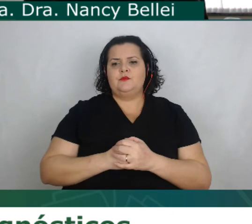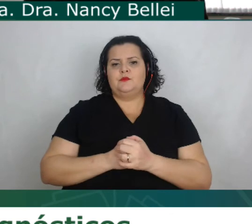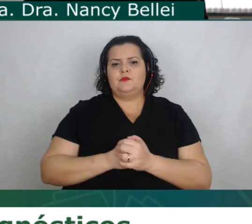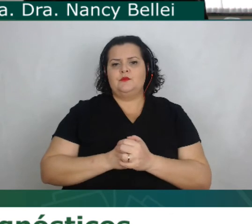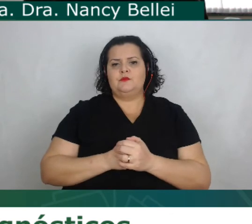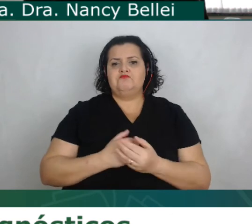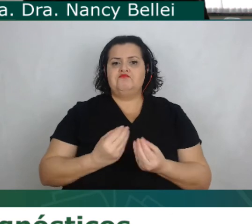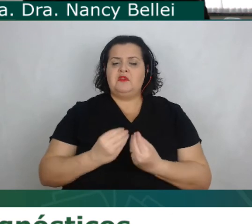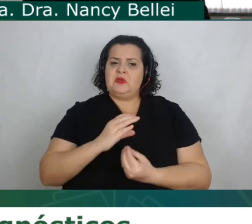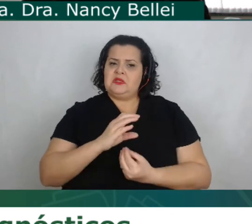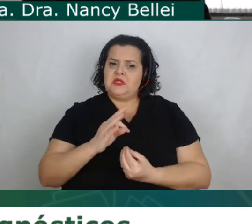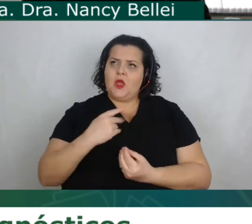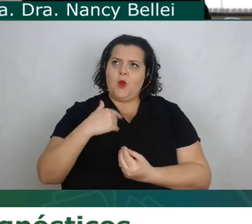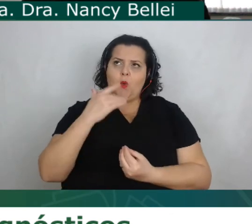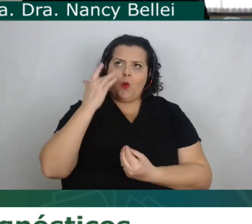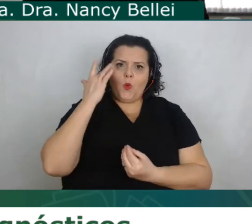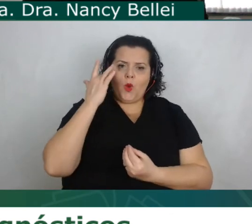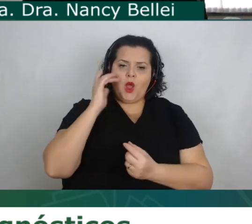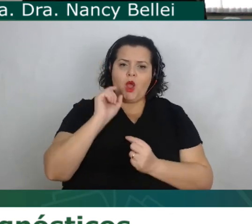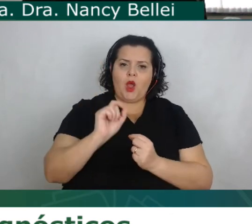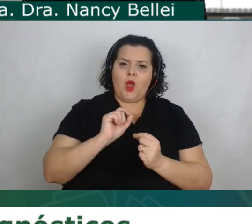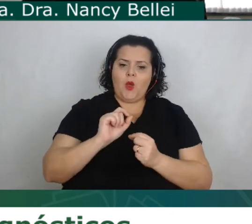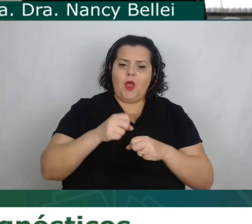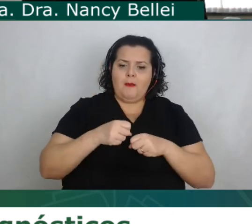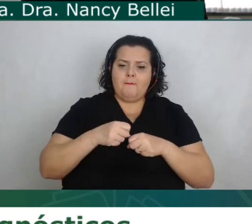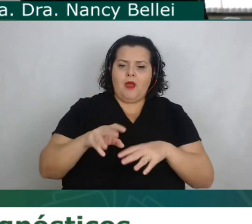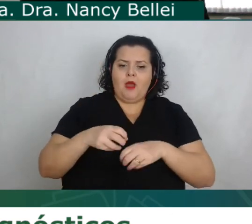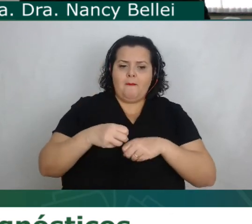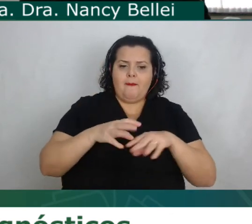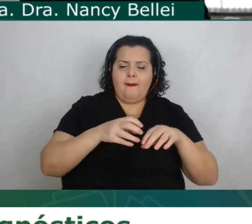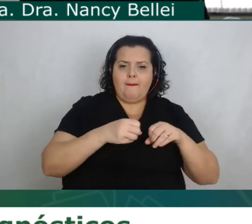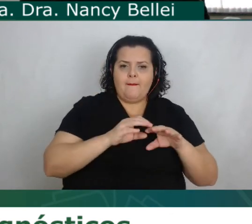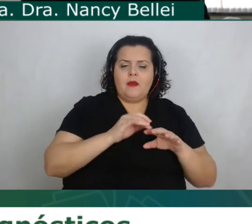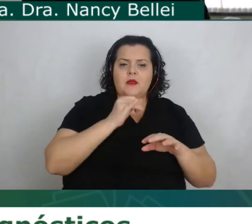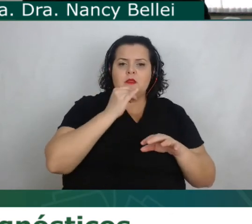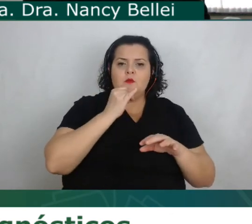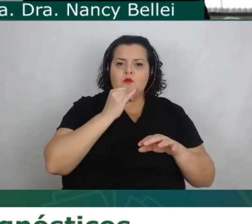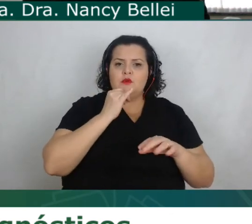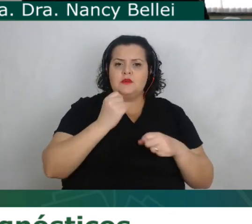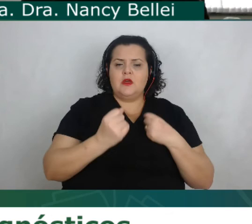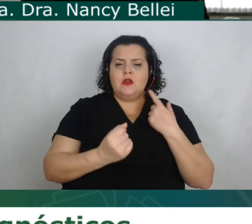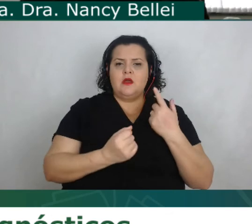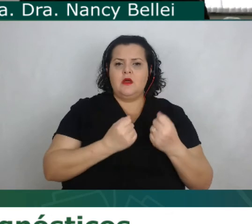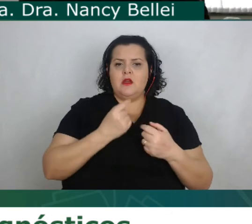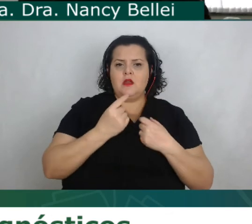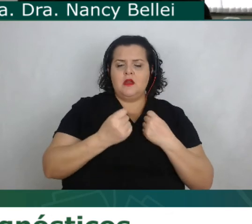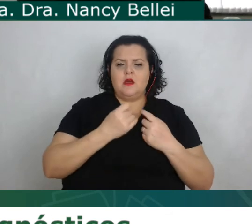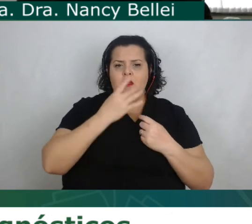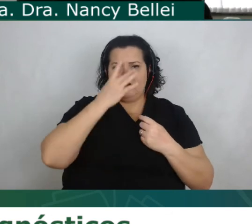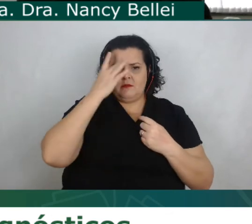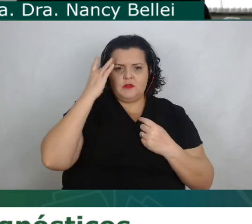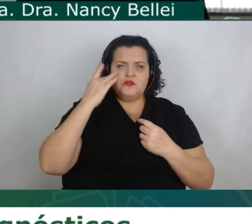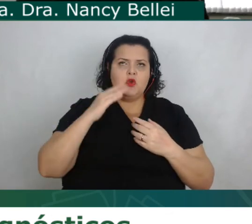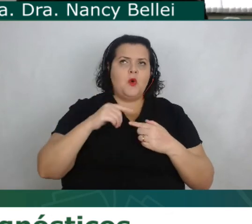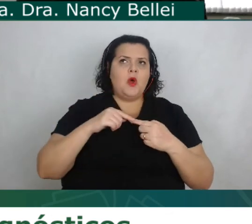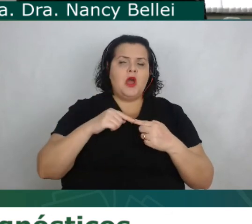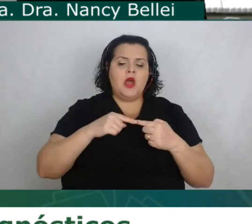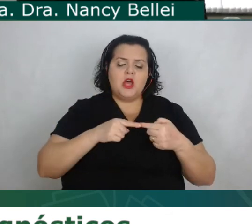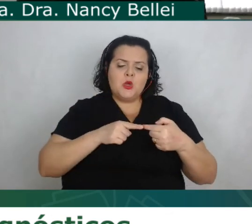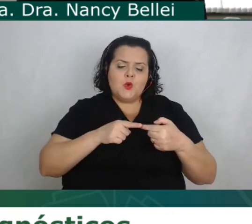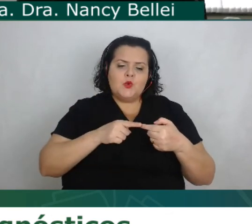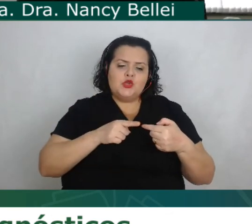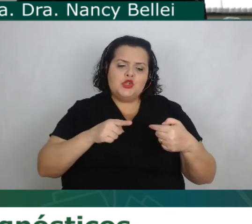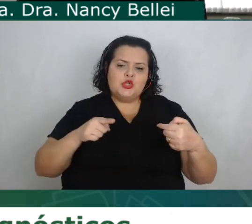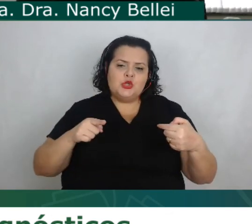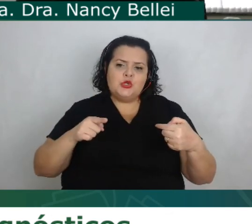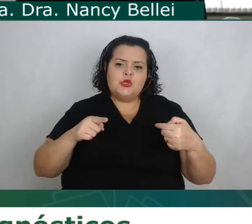né? Porque eu acho que essa é a grande dúvida, né? Aqueles pacientes, muitas vezes, a partir do 14º dia, às vezes têm um CT